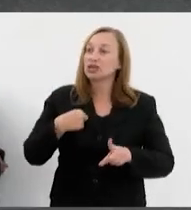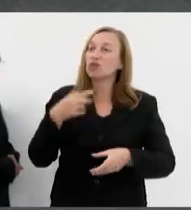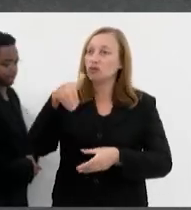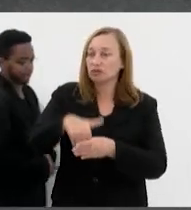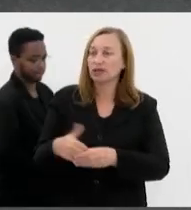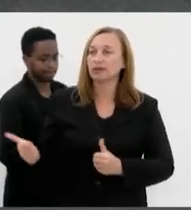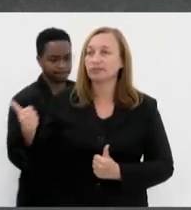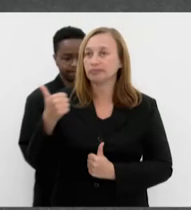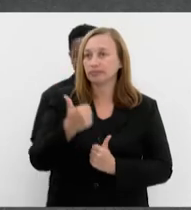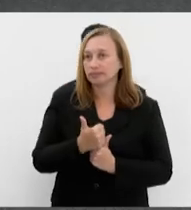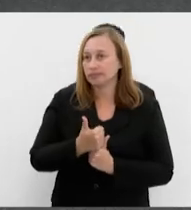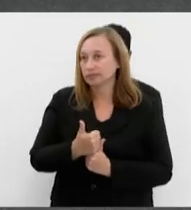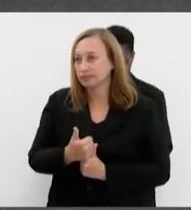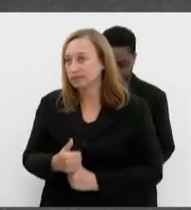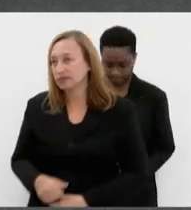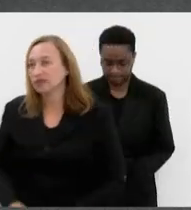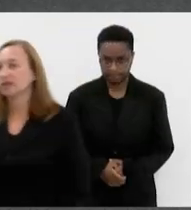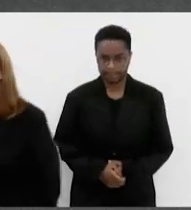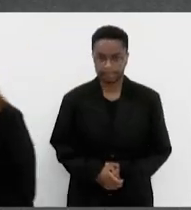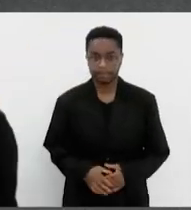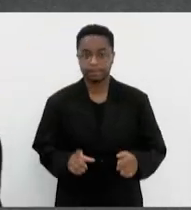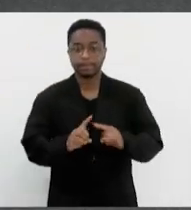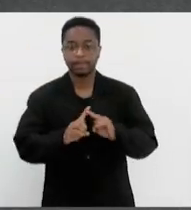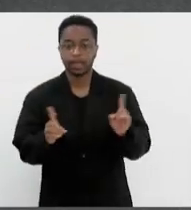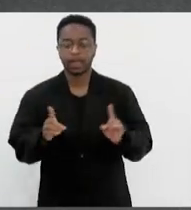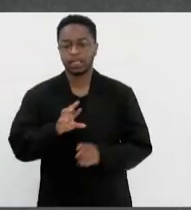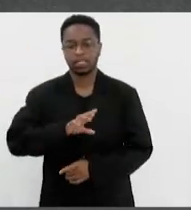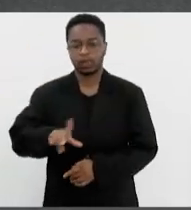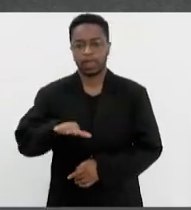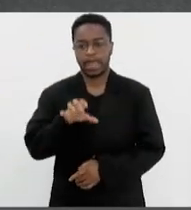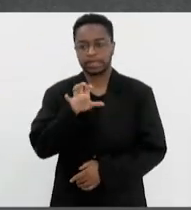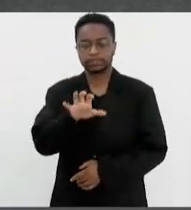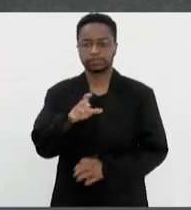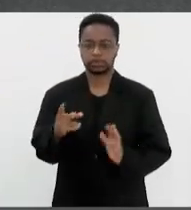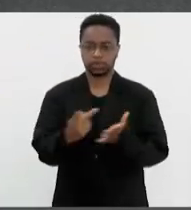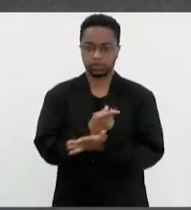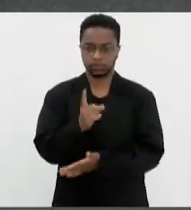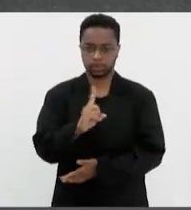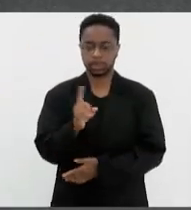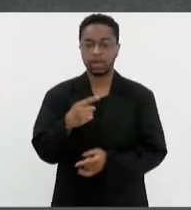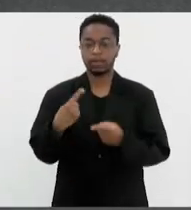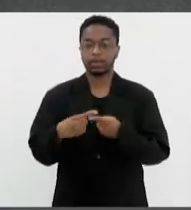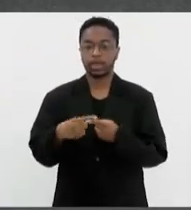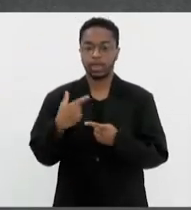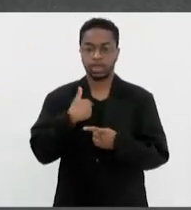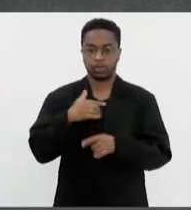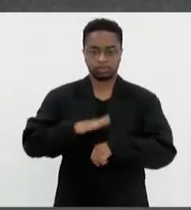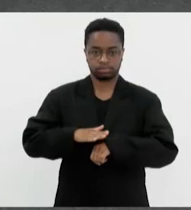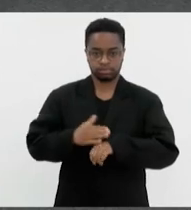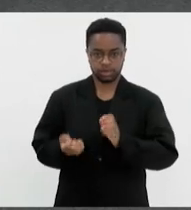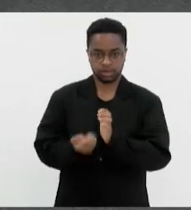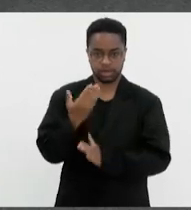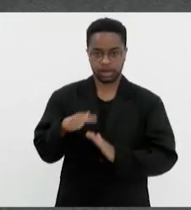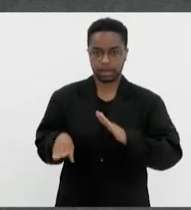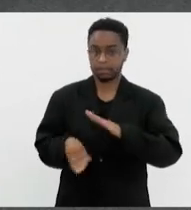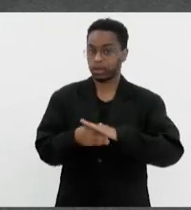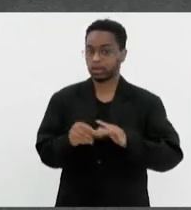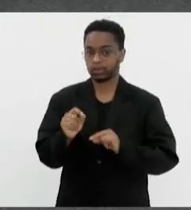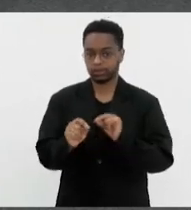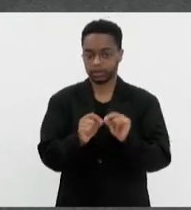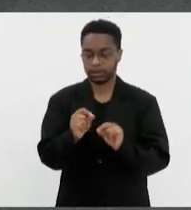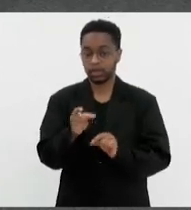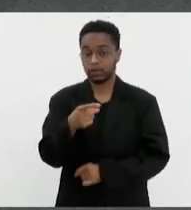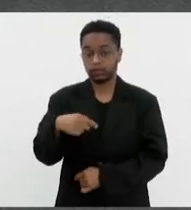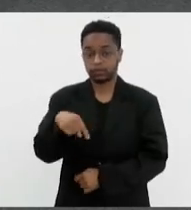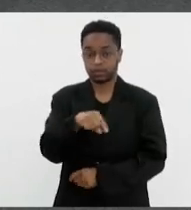votarei. Mas não é o caso específico. A emenda que fiz é que se você